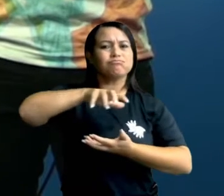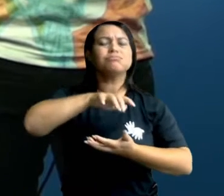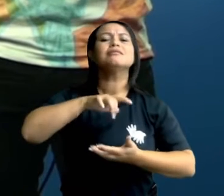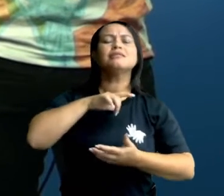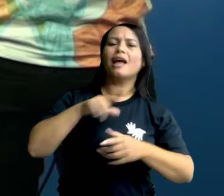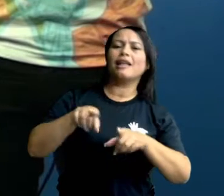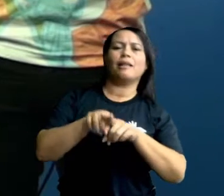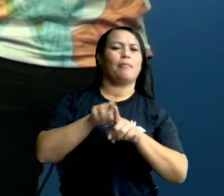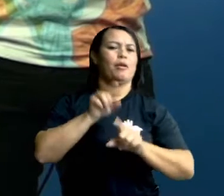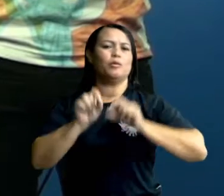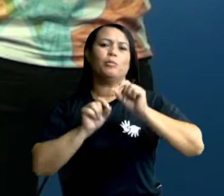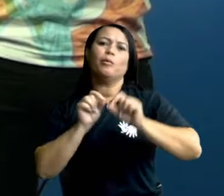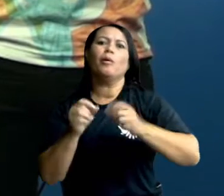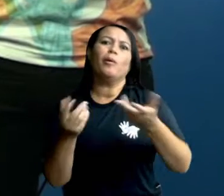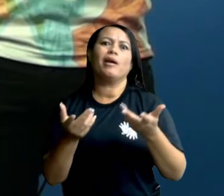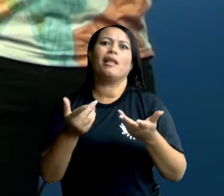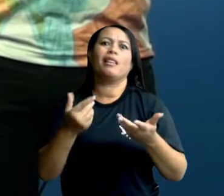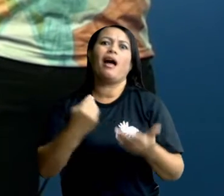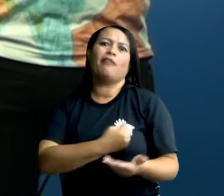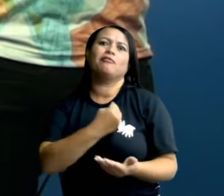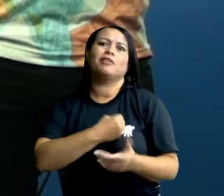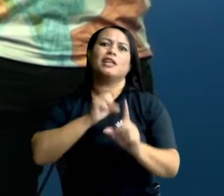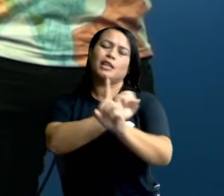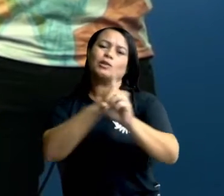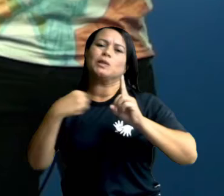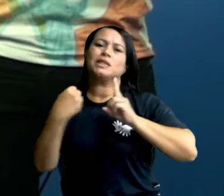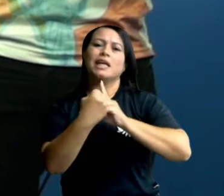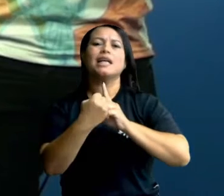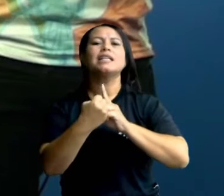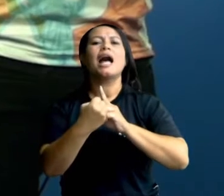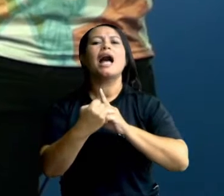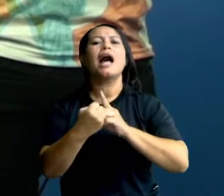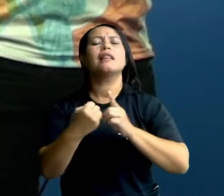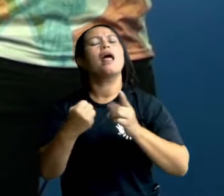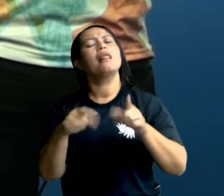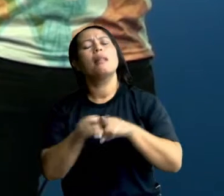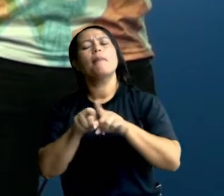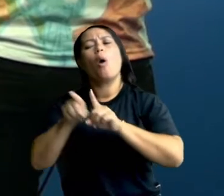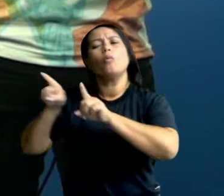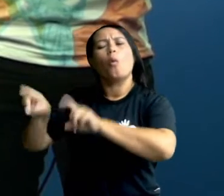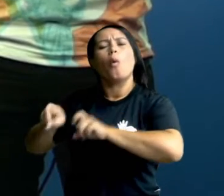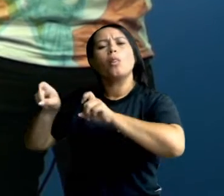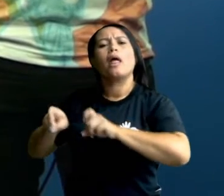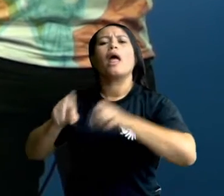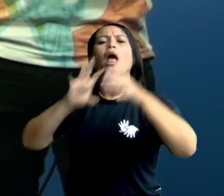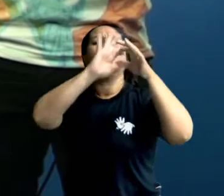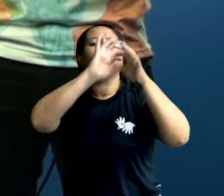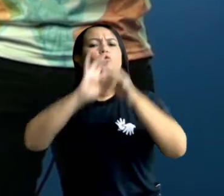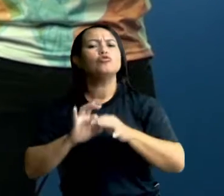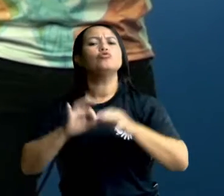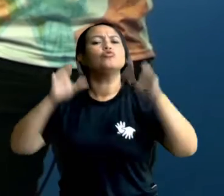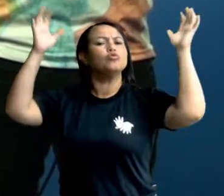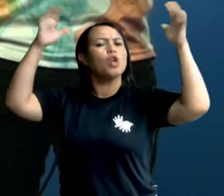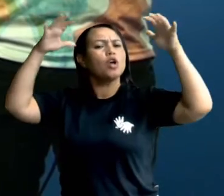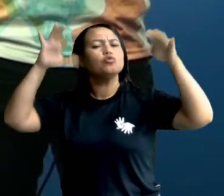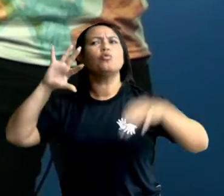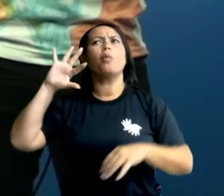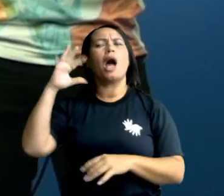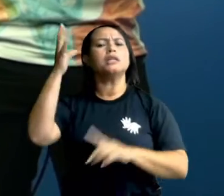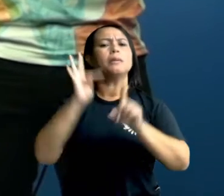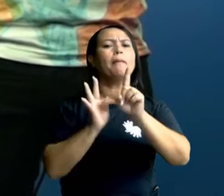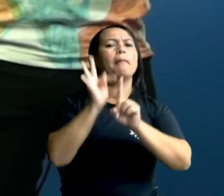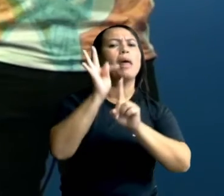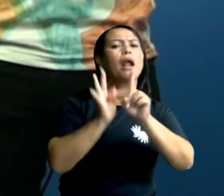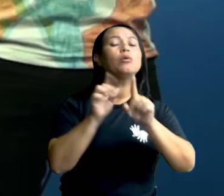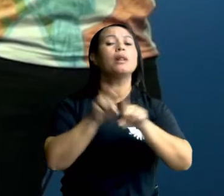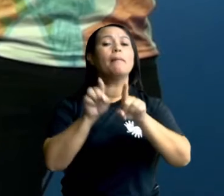interferem diretamente na vida da sociedade. Seja no contexto agrícola, seja no contexto das chuvas, das temperaturas, né, das